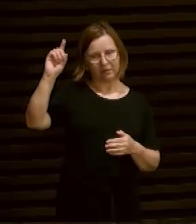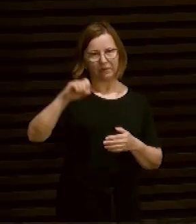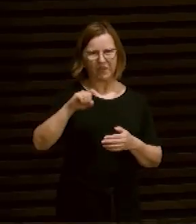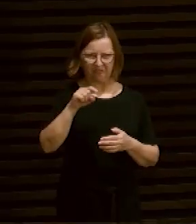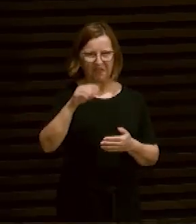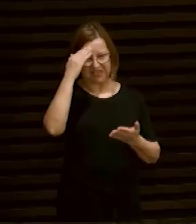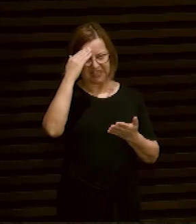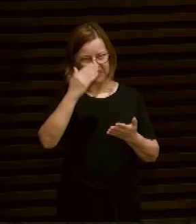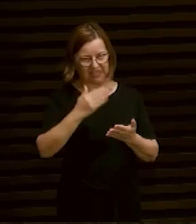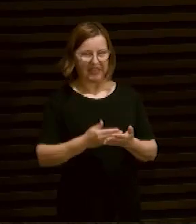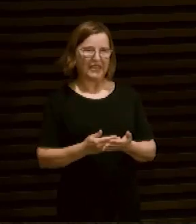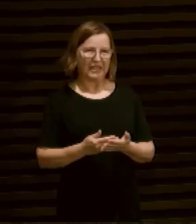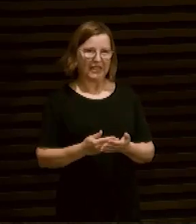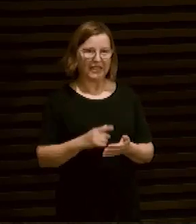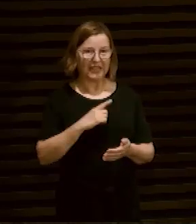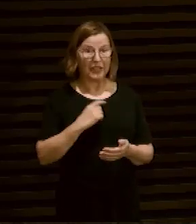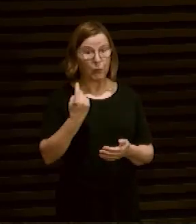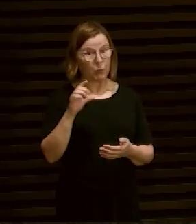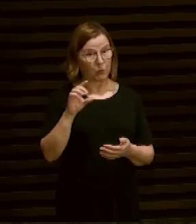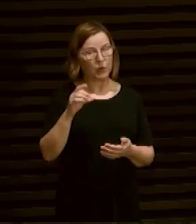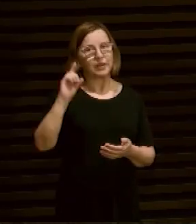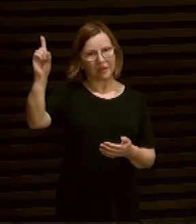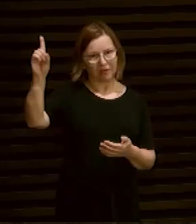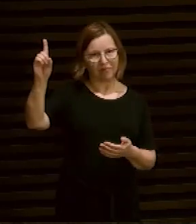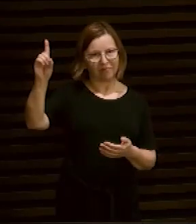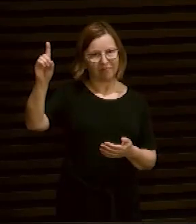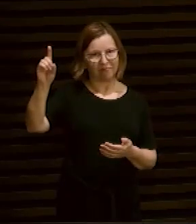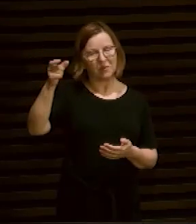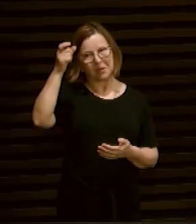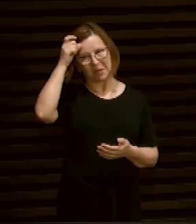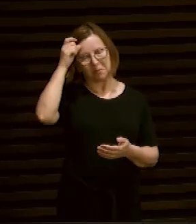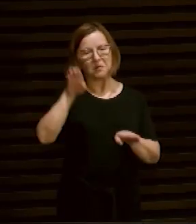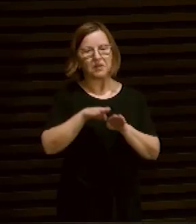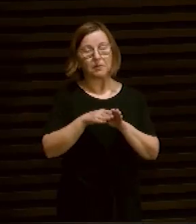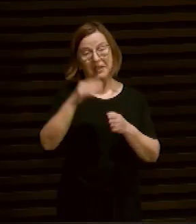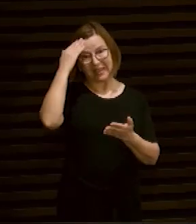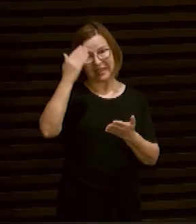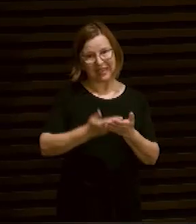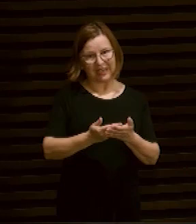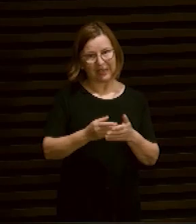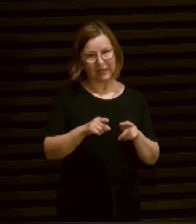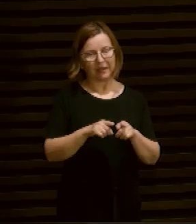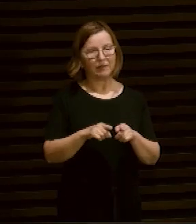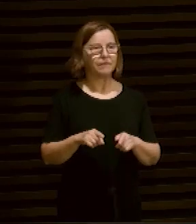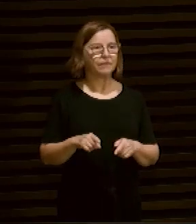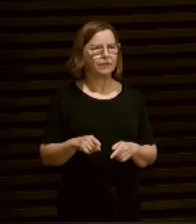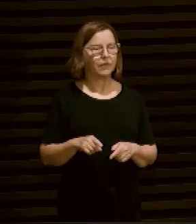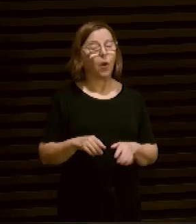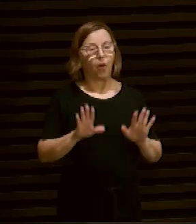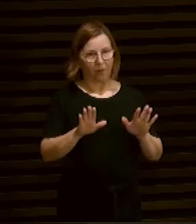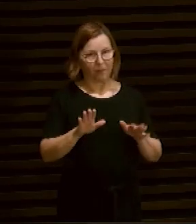Fazem o bem. Os demônios também creem, mas Jesus não. Dia 31 deste mês,